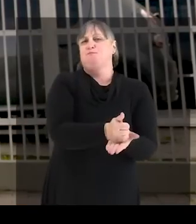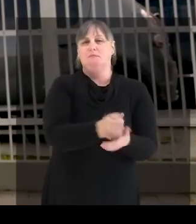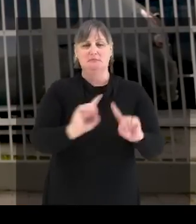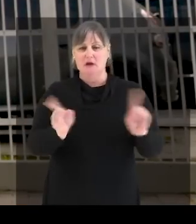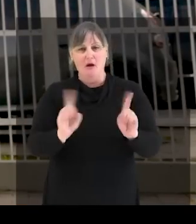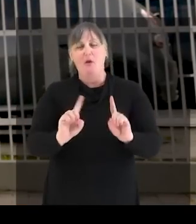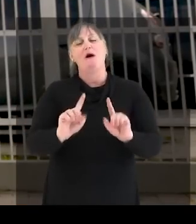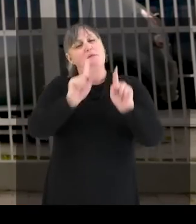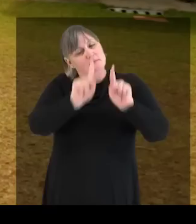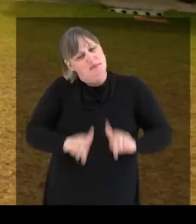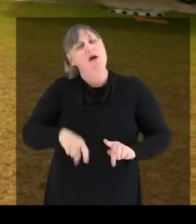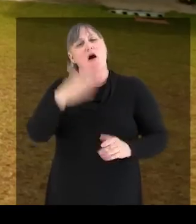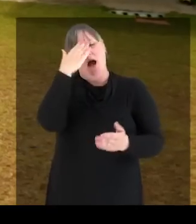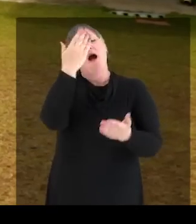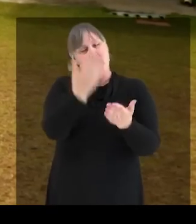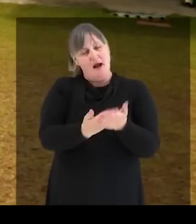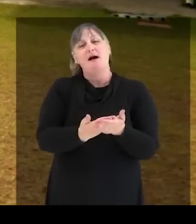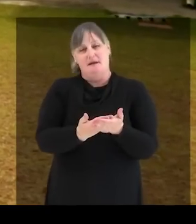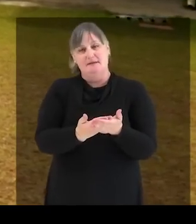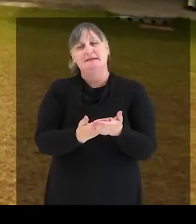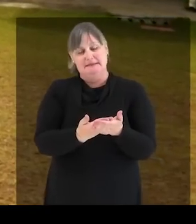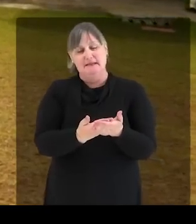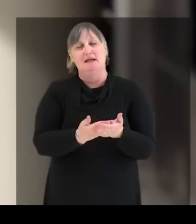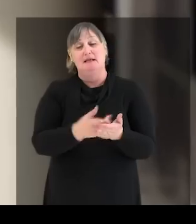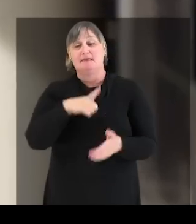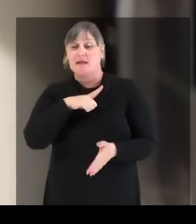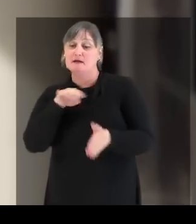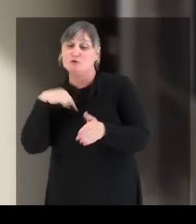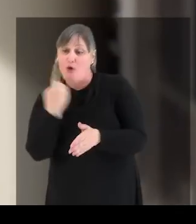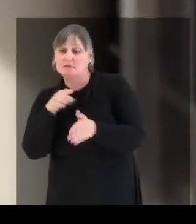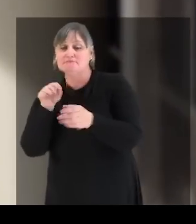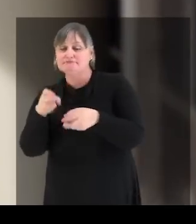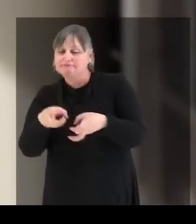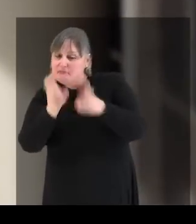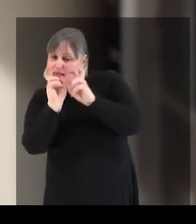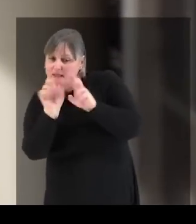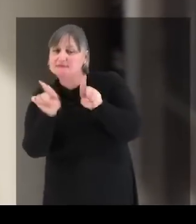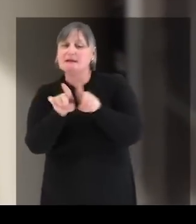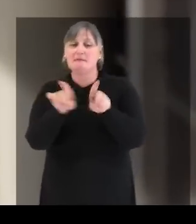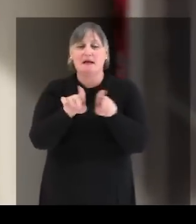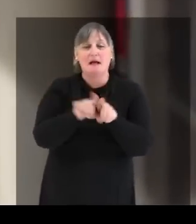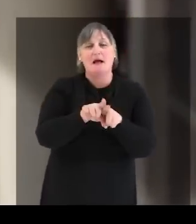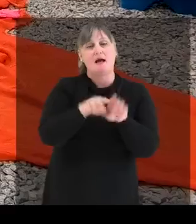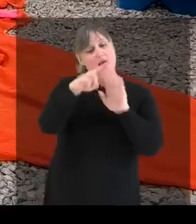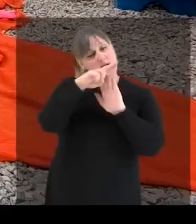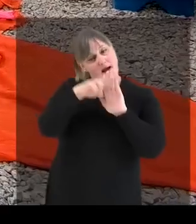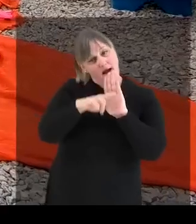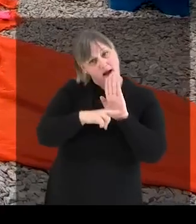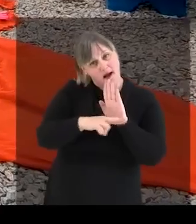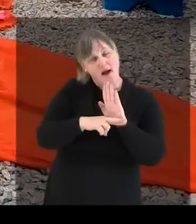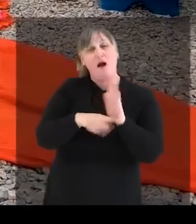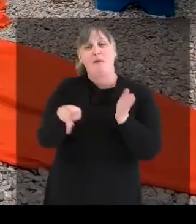eles acreditassem, porque em cima disso, além do nosso diagnóstico, né, nós tínhamos então as diretrizes curriculares